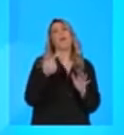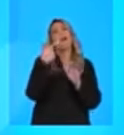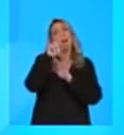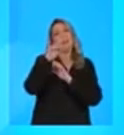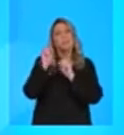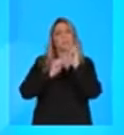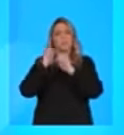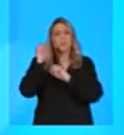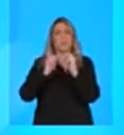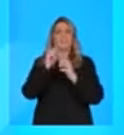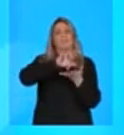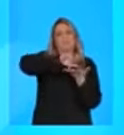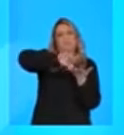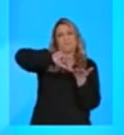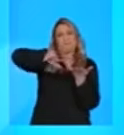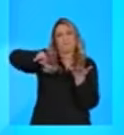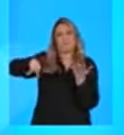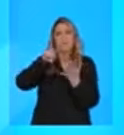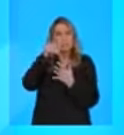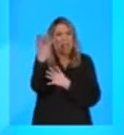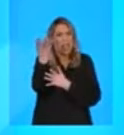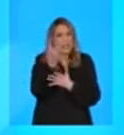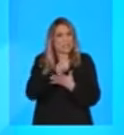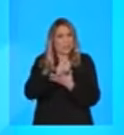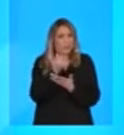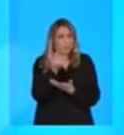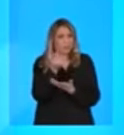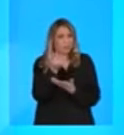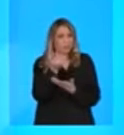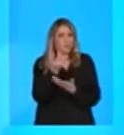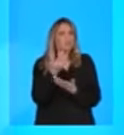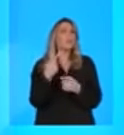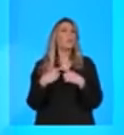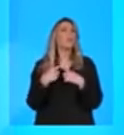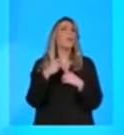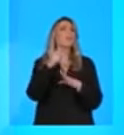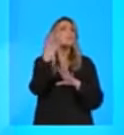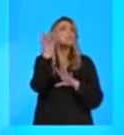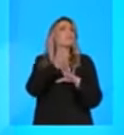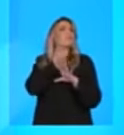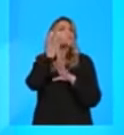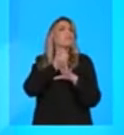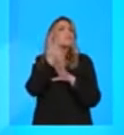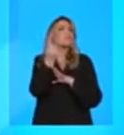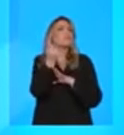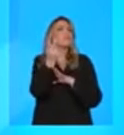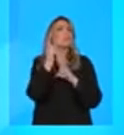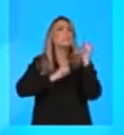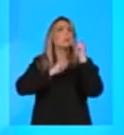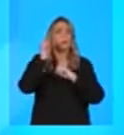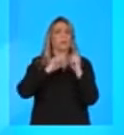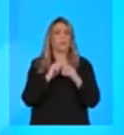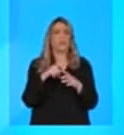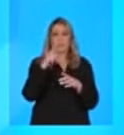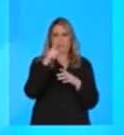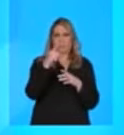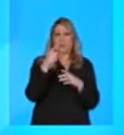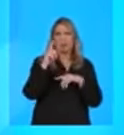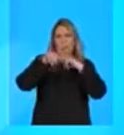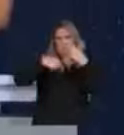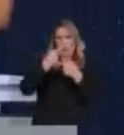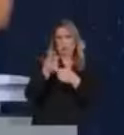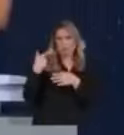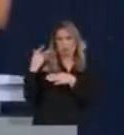50.000 Entre várias outras doações a troco de quê o senhor recebe tantas doações de empresa senhor deve depois algum favor para el na